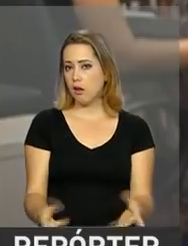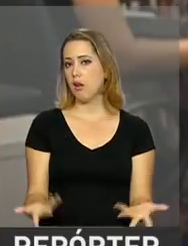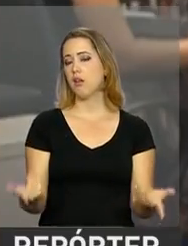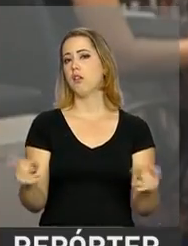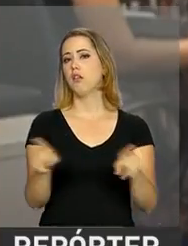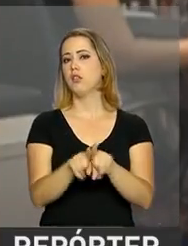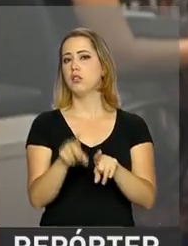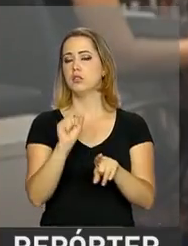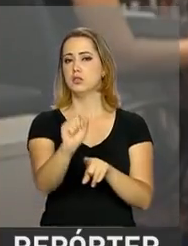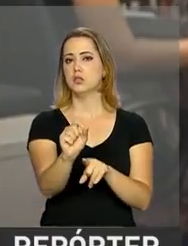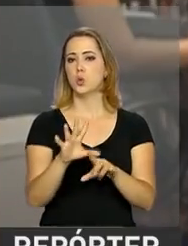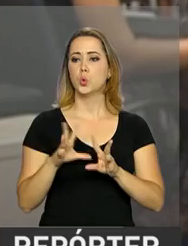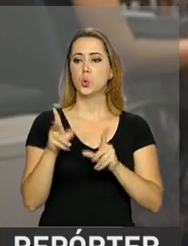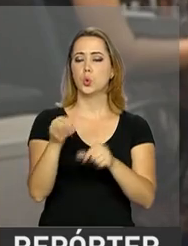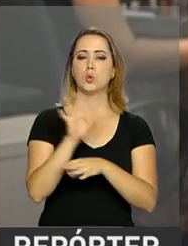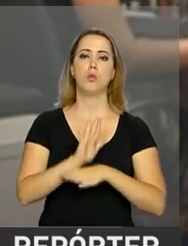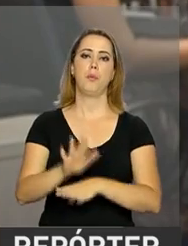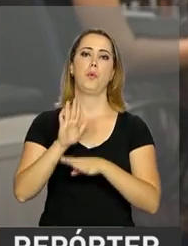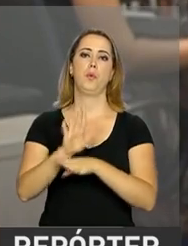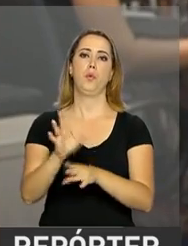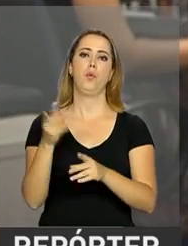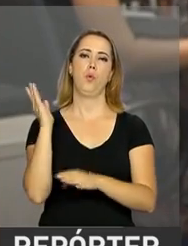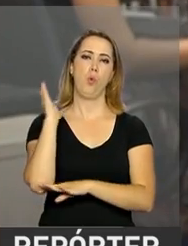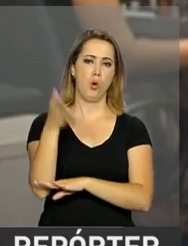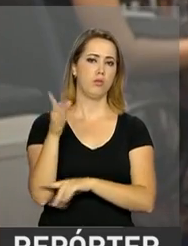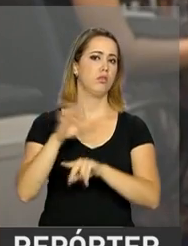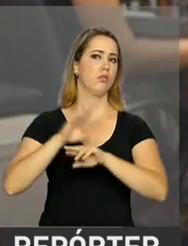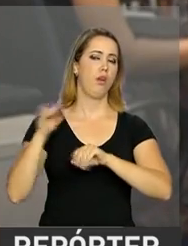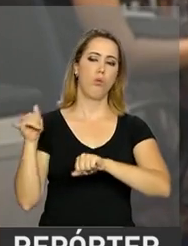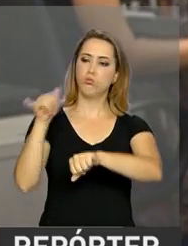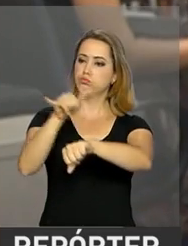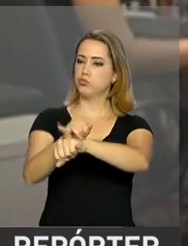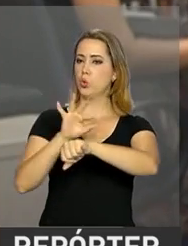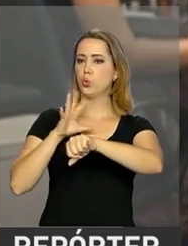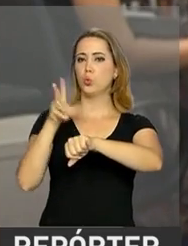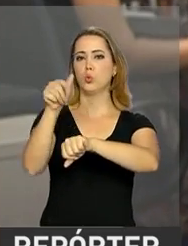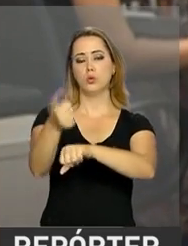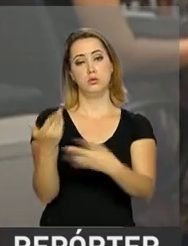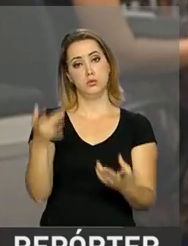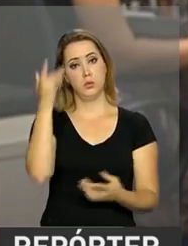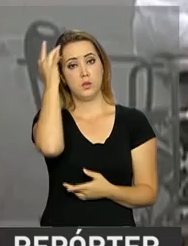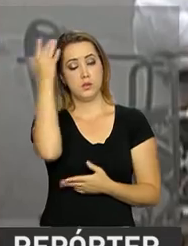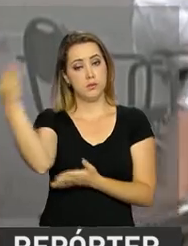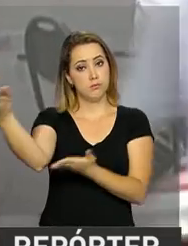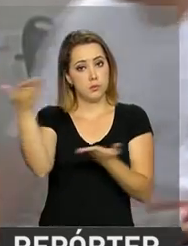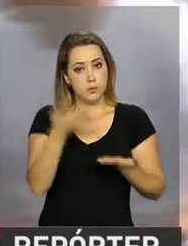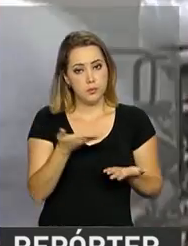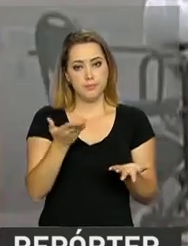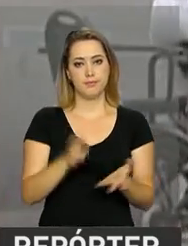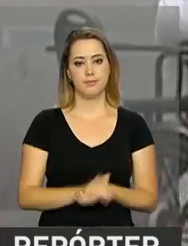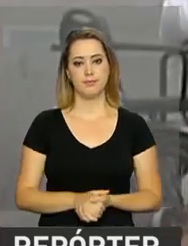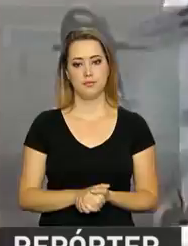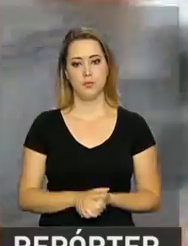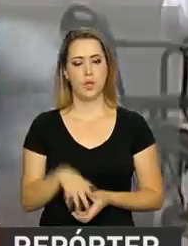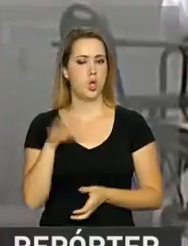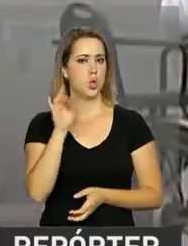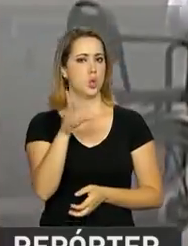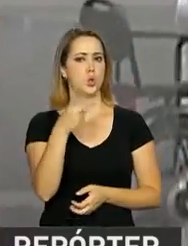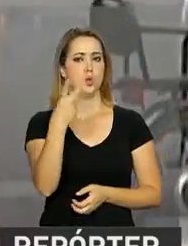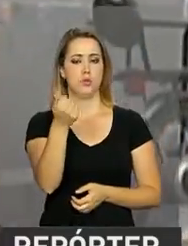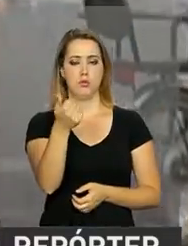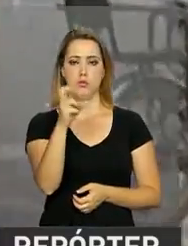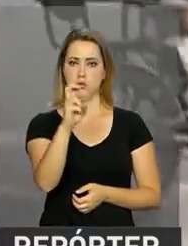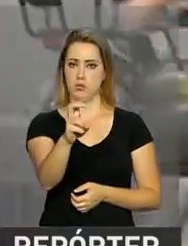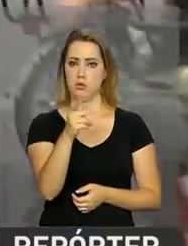Aurora Eco dando todo suporte de hospedagem translados e isso facilitando a vinda desse turista ao país só em 2015 os gastos